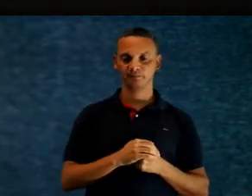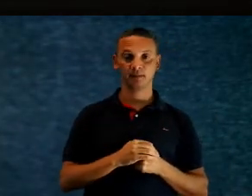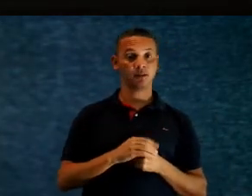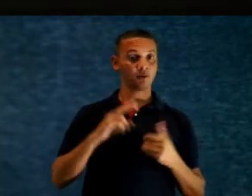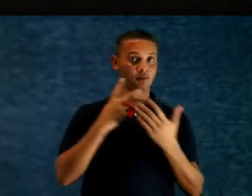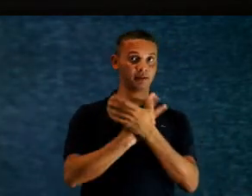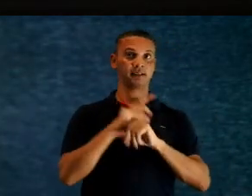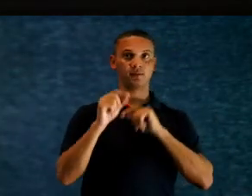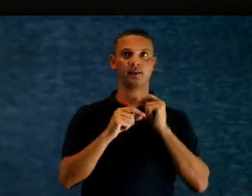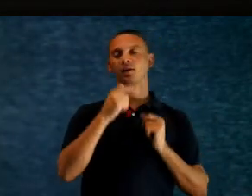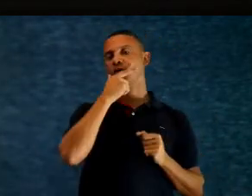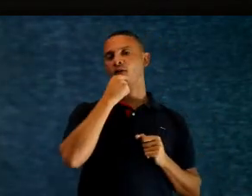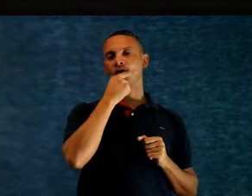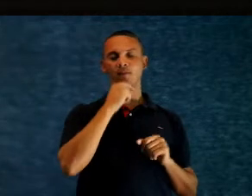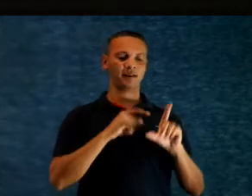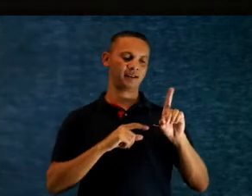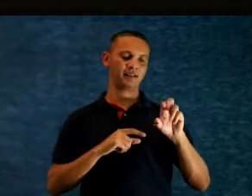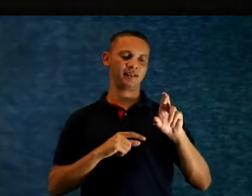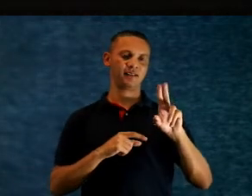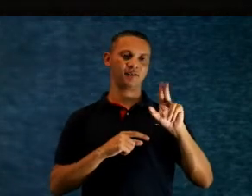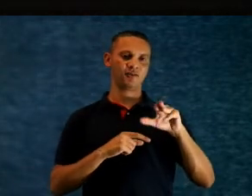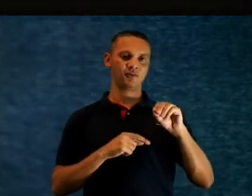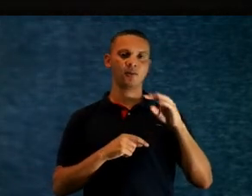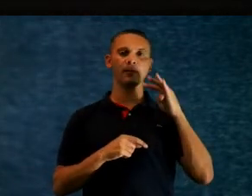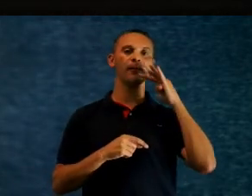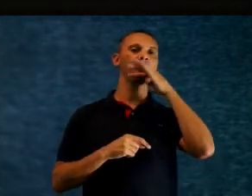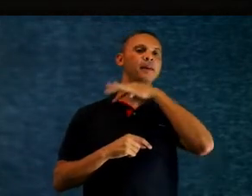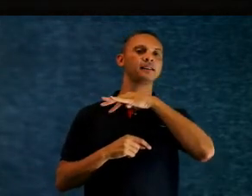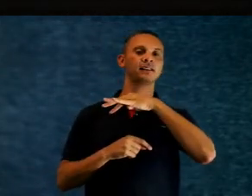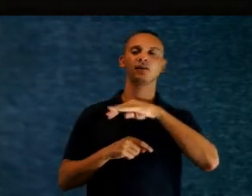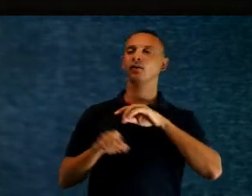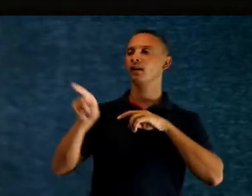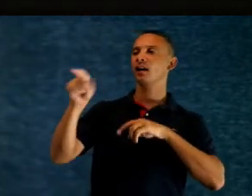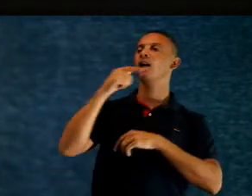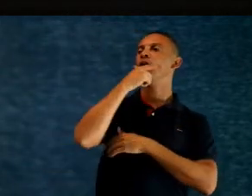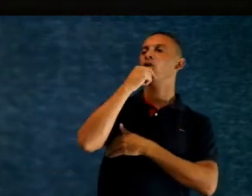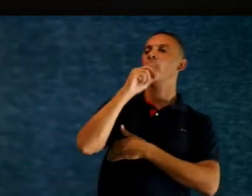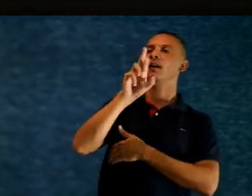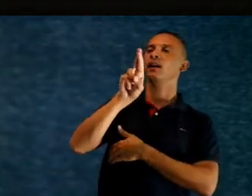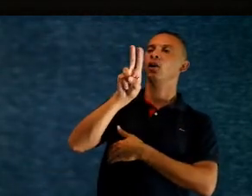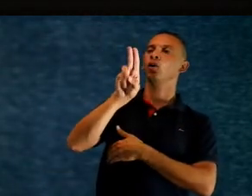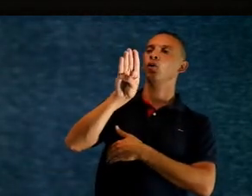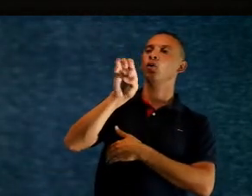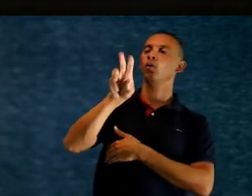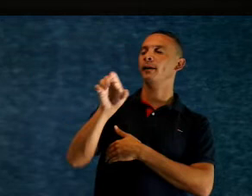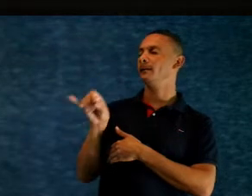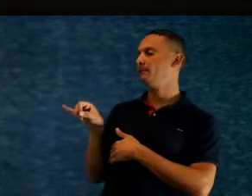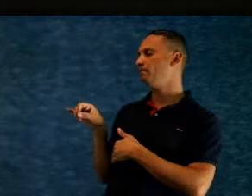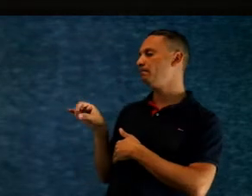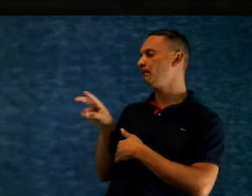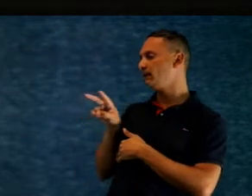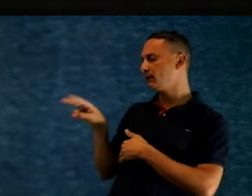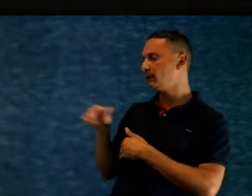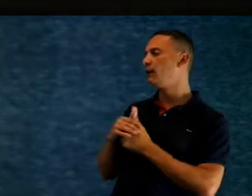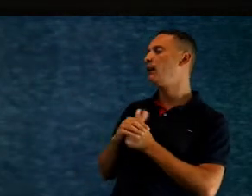separada do Manolo, e o Rubem Braga começou a cortejar Maria Julieta. O Drummond